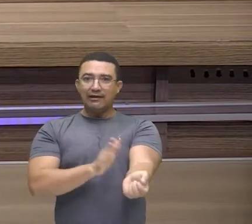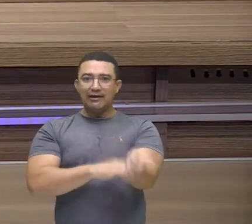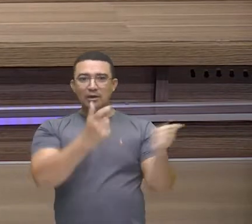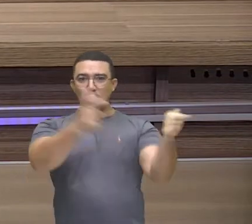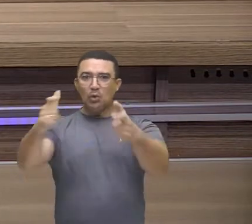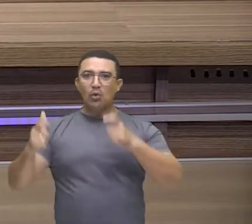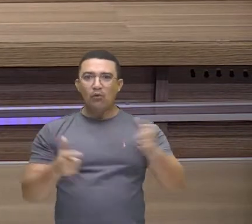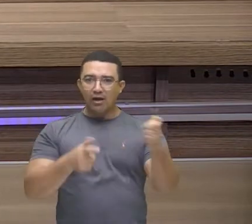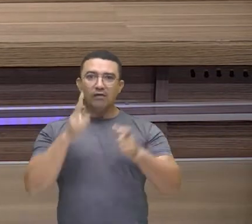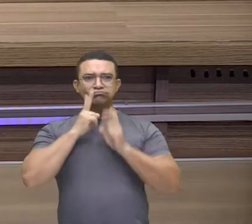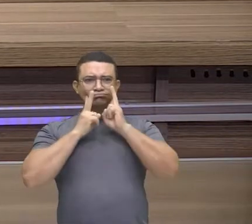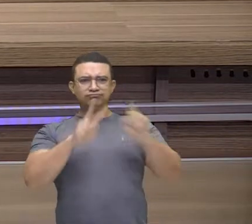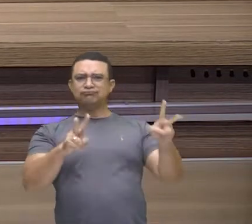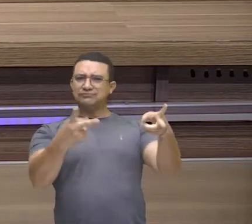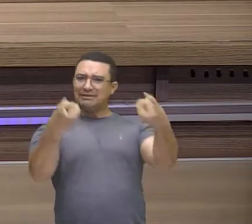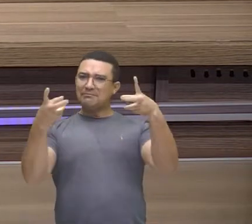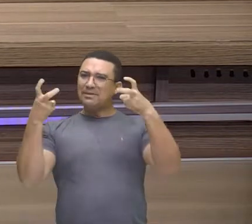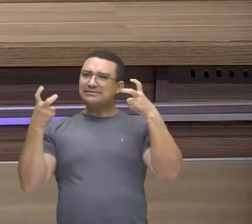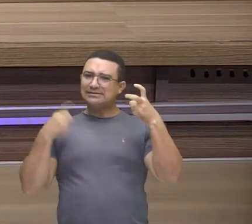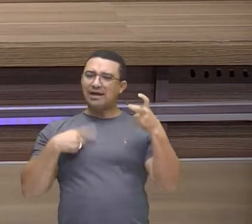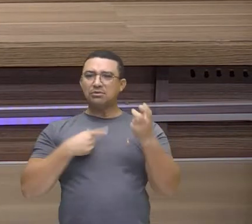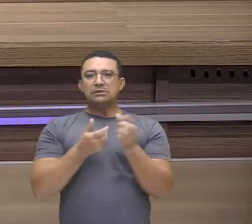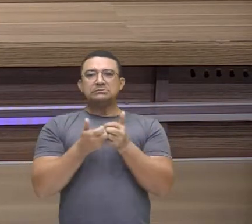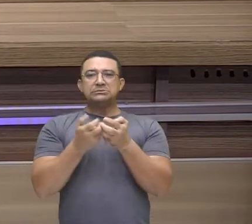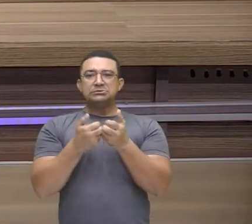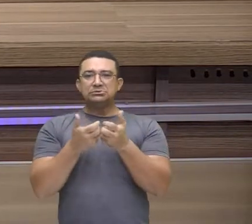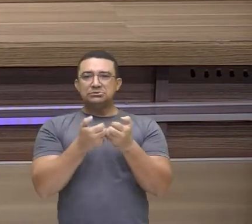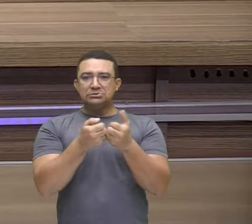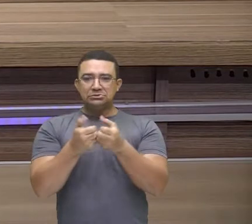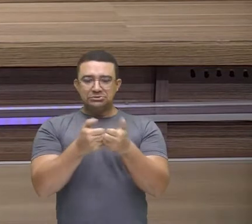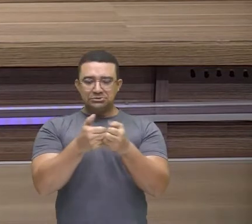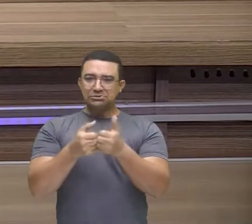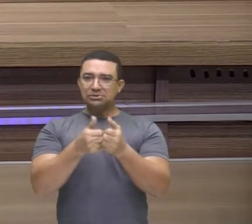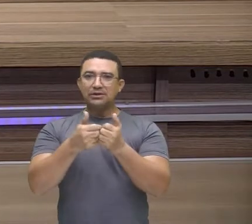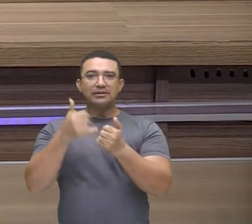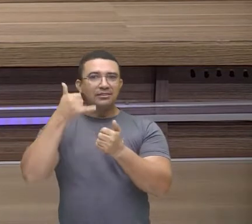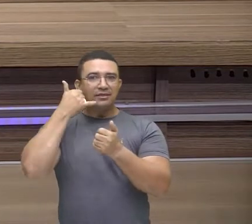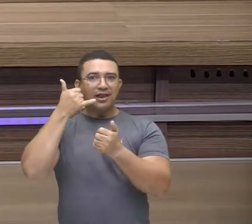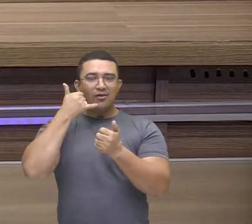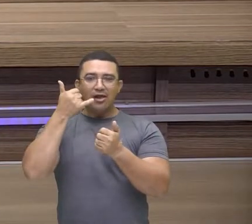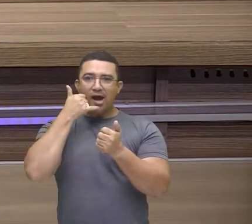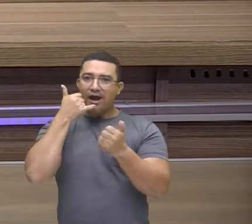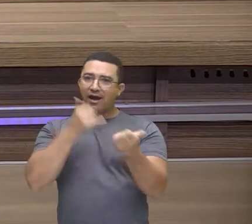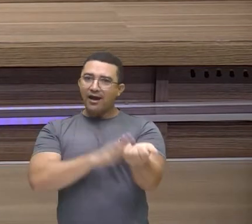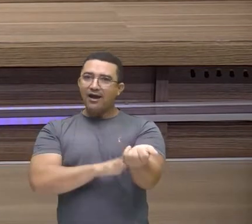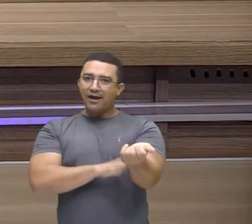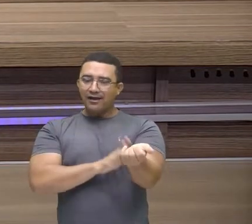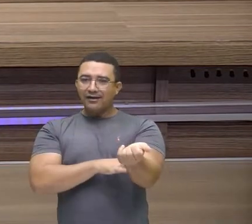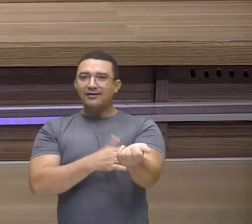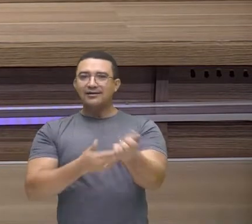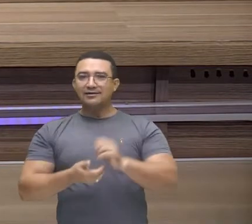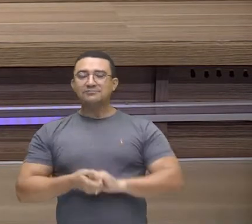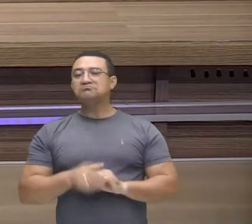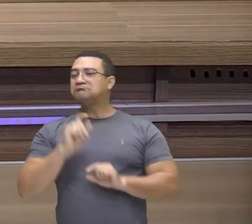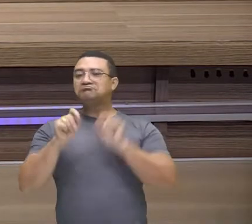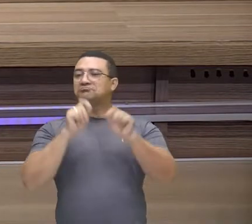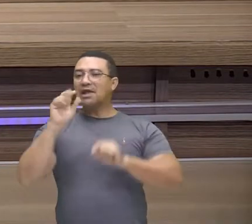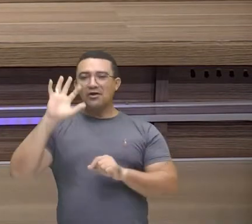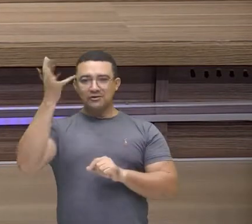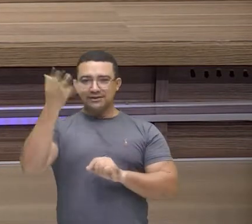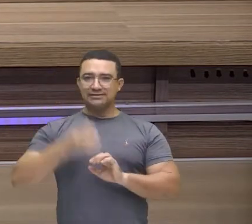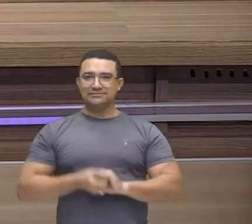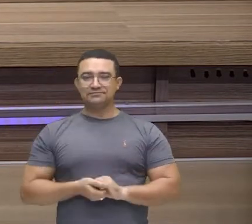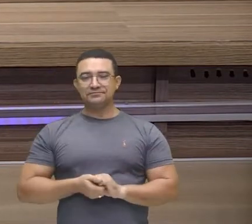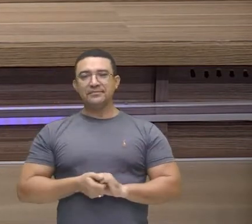E agora a gente tem visto menos por causa do distanciamento social, porque nós estamos parados em casa. Mas o que ocorre? Você vai